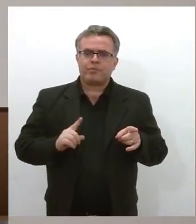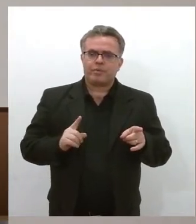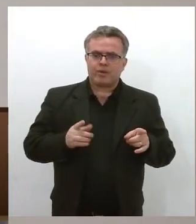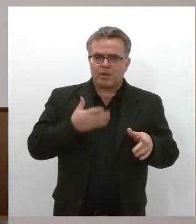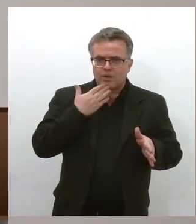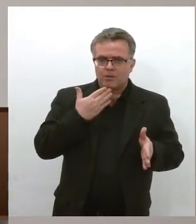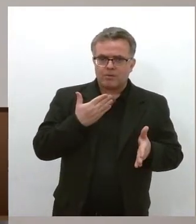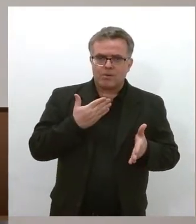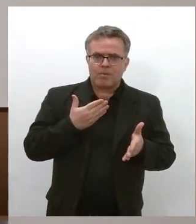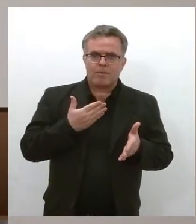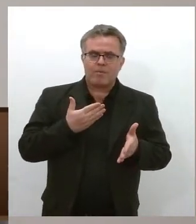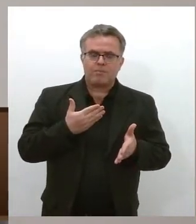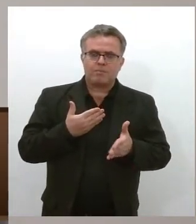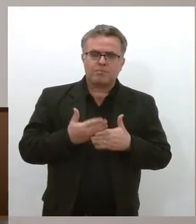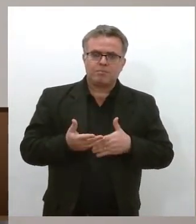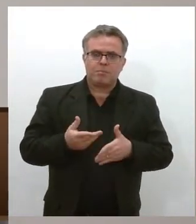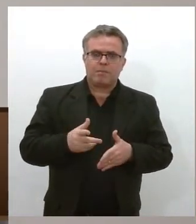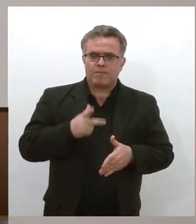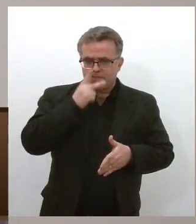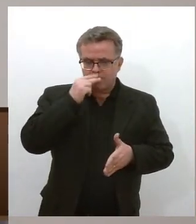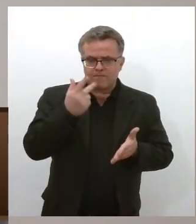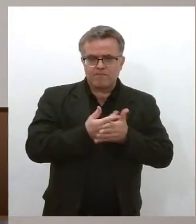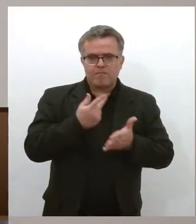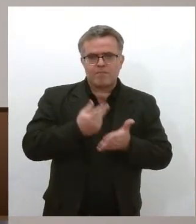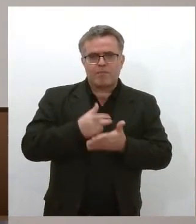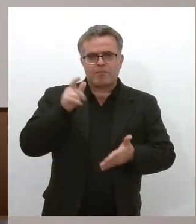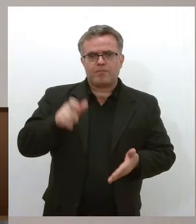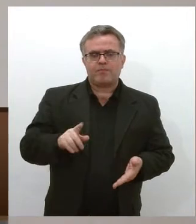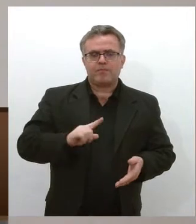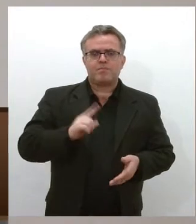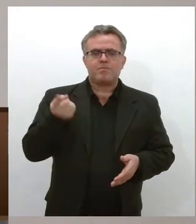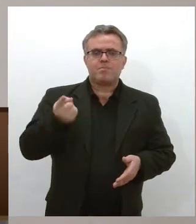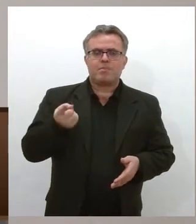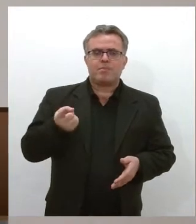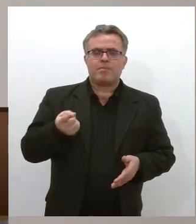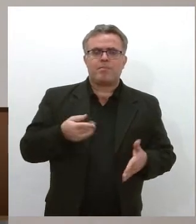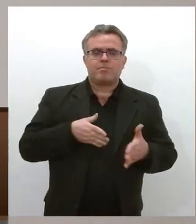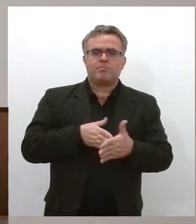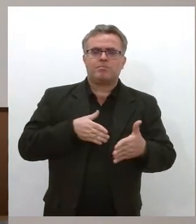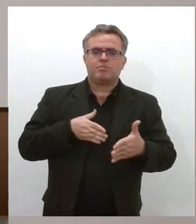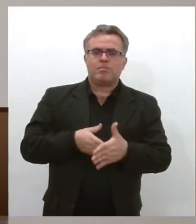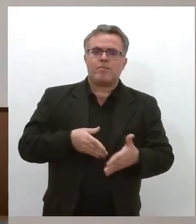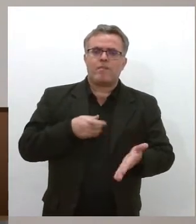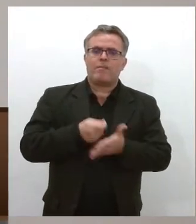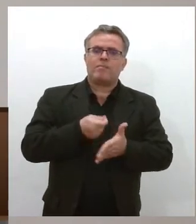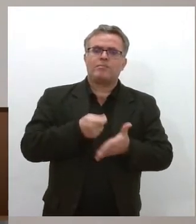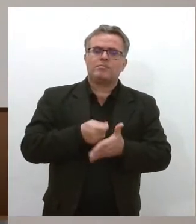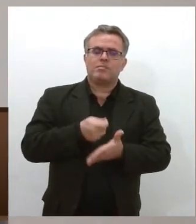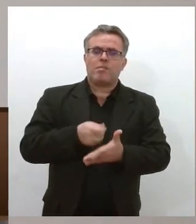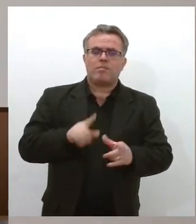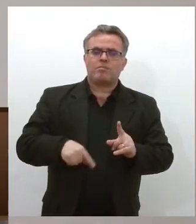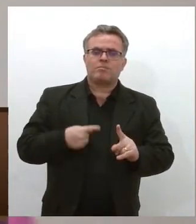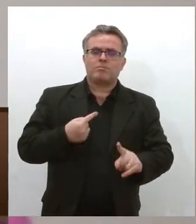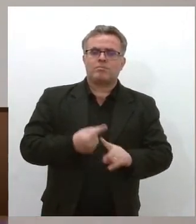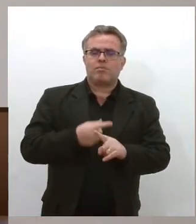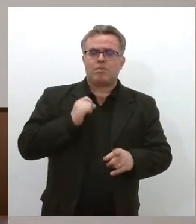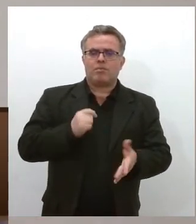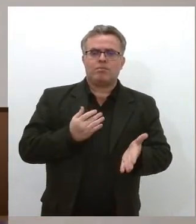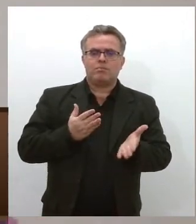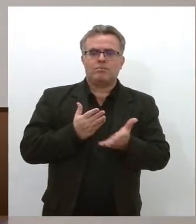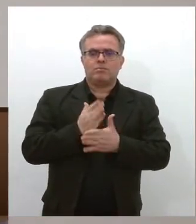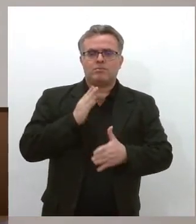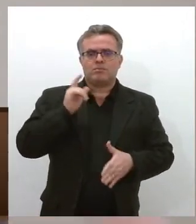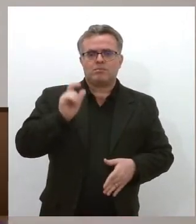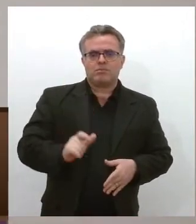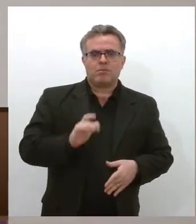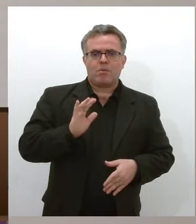nunca pudesse errar. Então, além de todas as dificuldades, de todas as barreiras, nós somos cobradas ainda mais, 2, 3 vezes, se for mulher